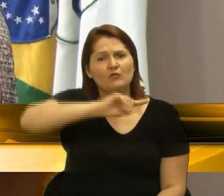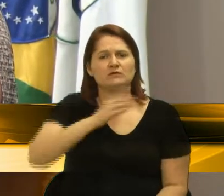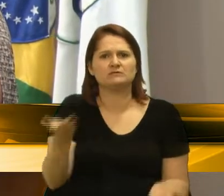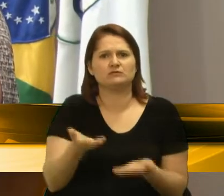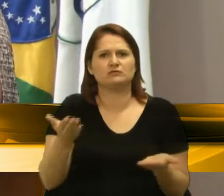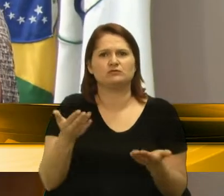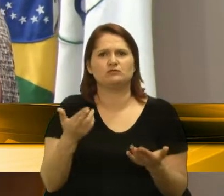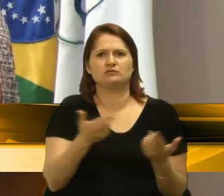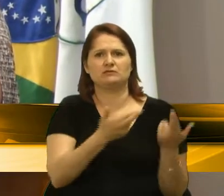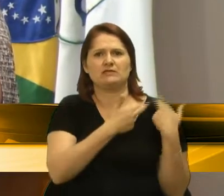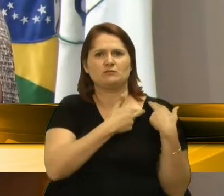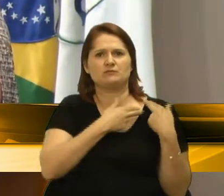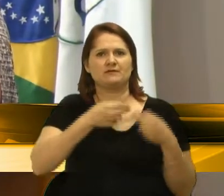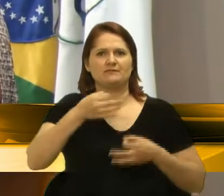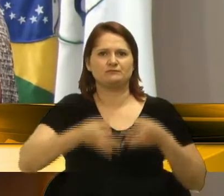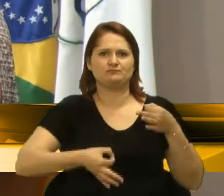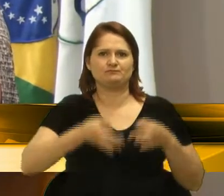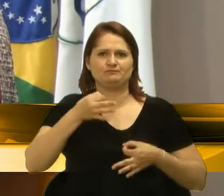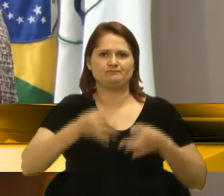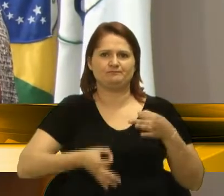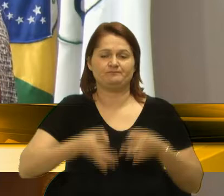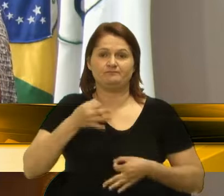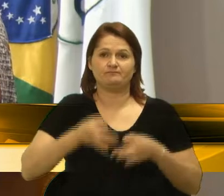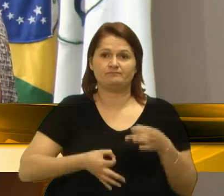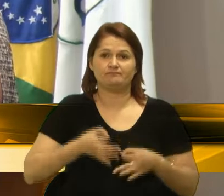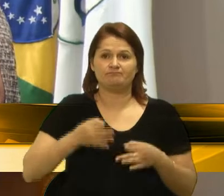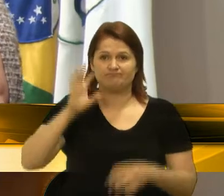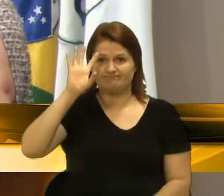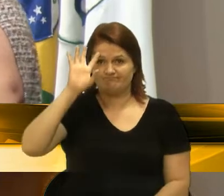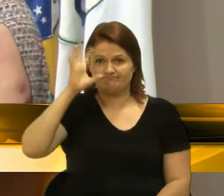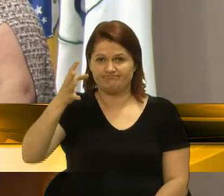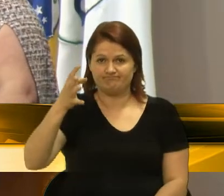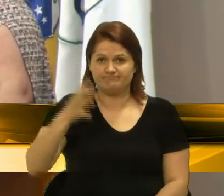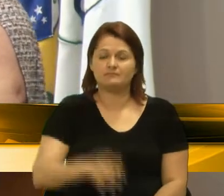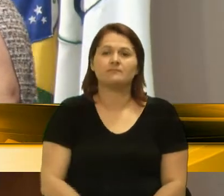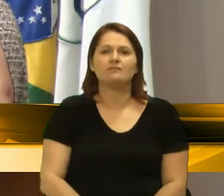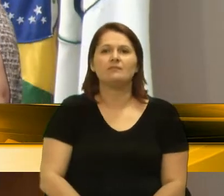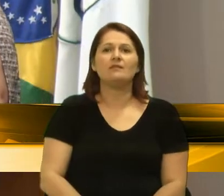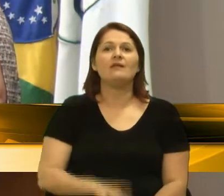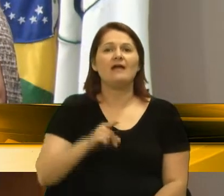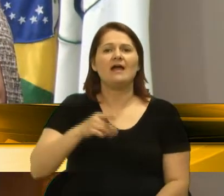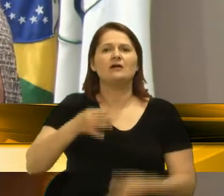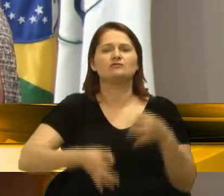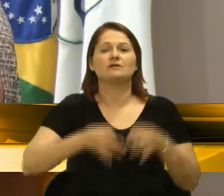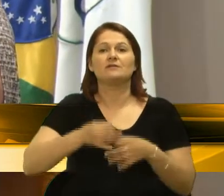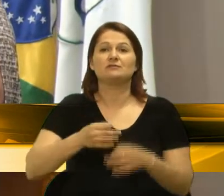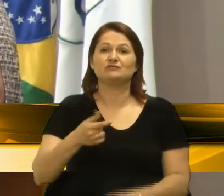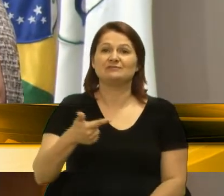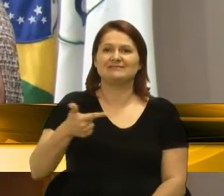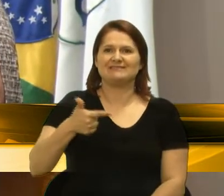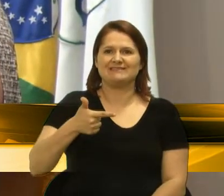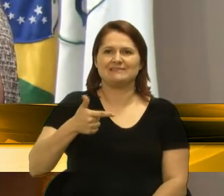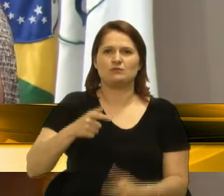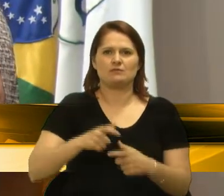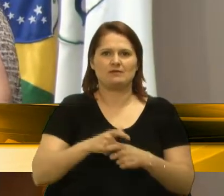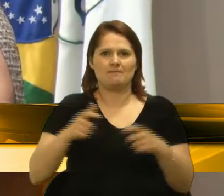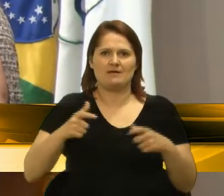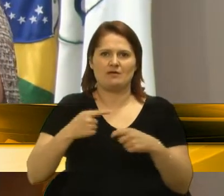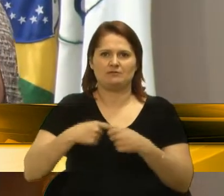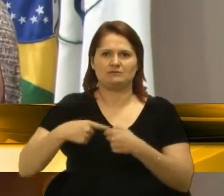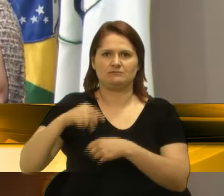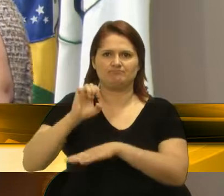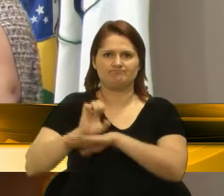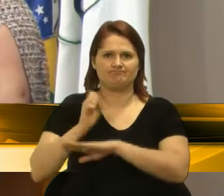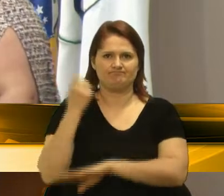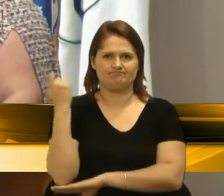um julgamento. O julgamento da segunda maior cidade do nosso estado. E